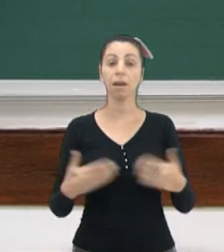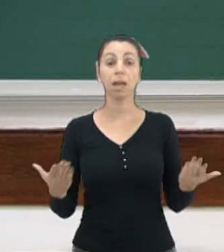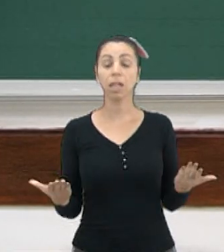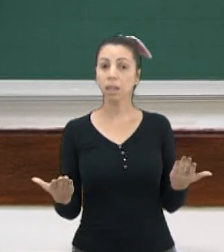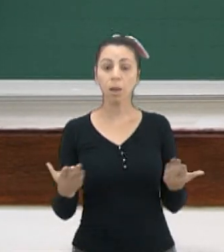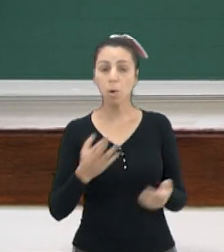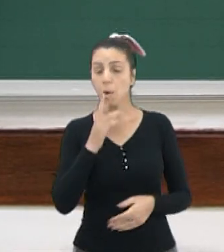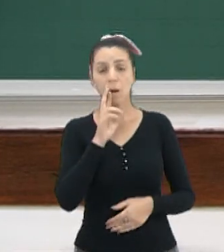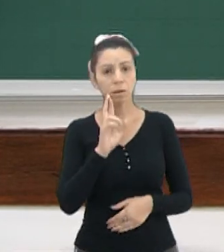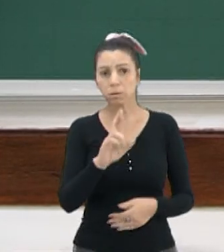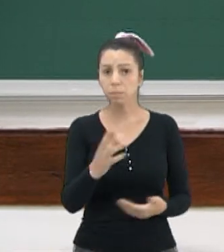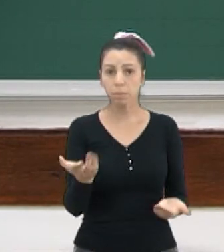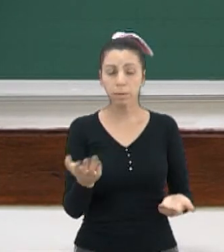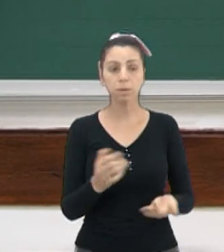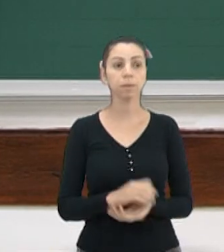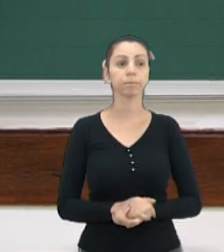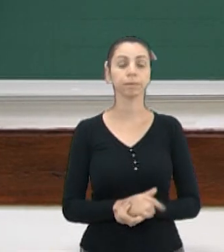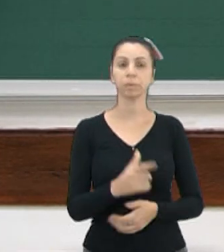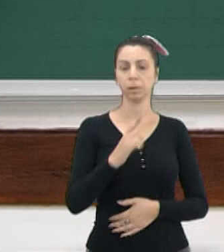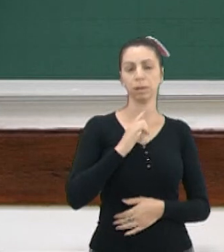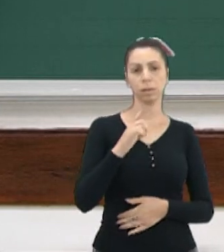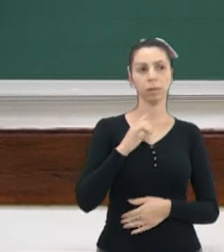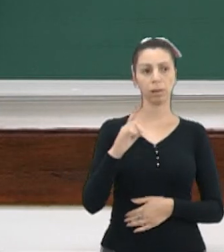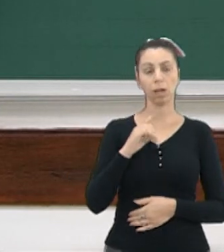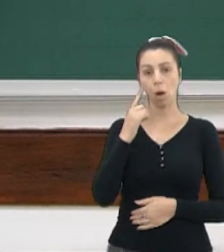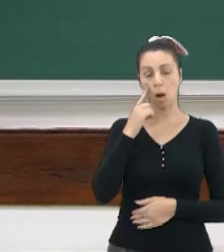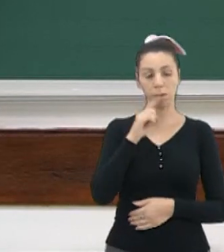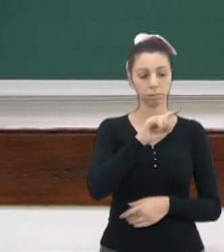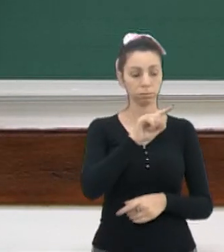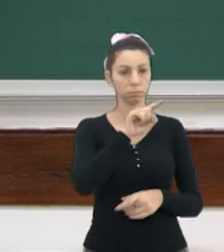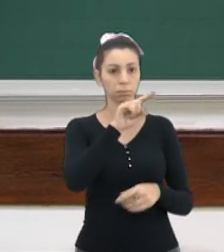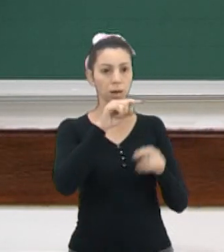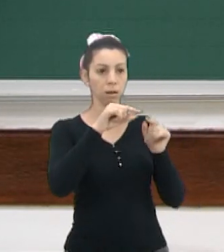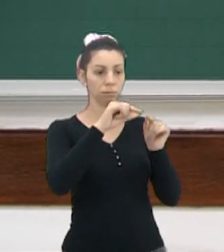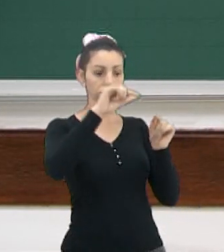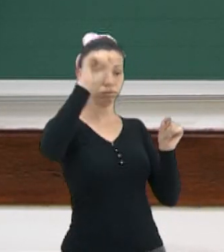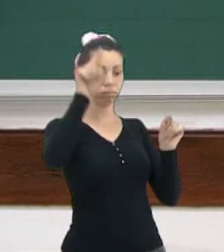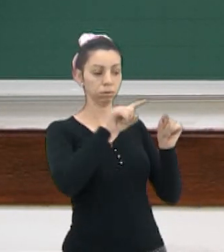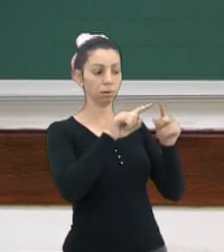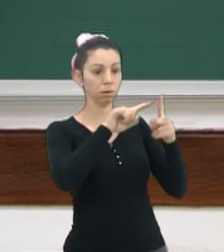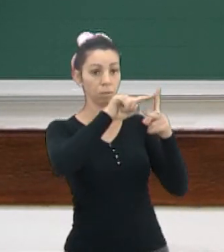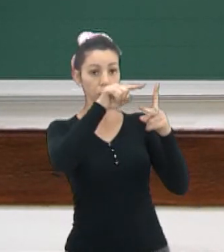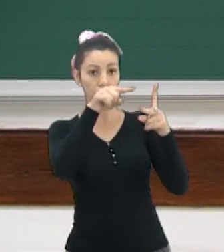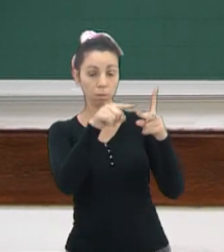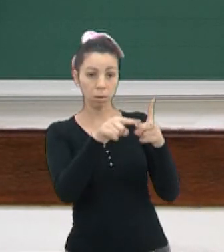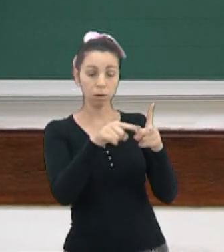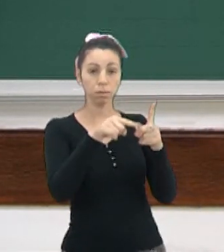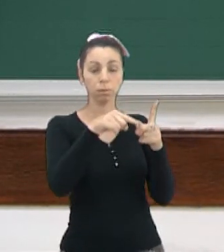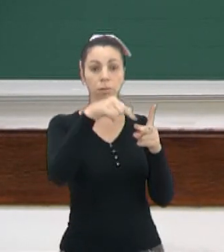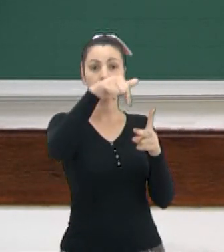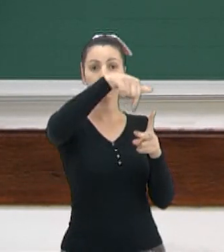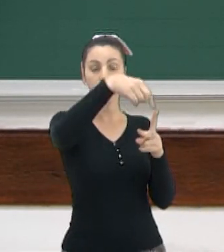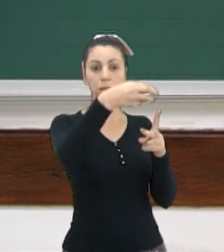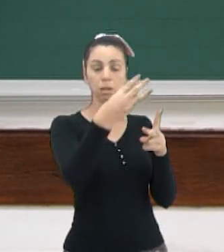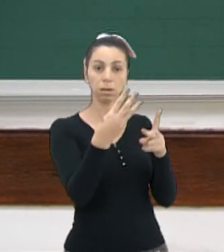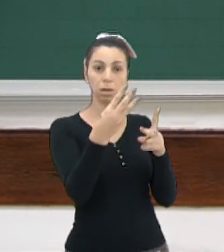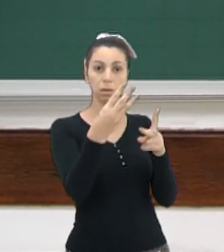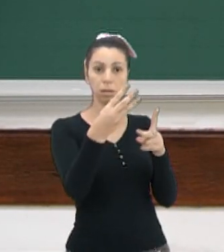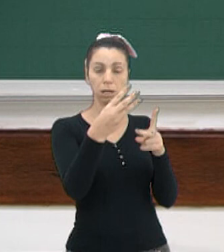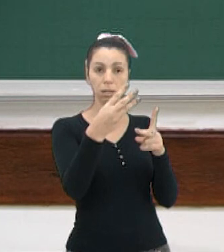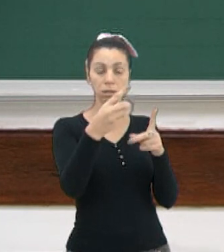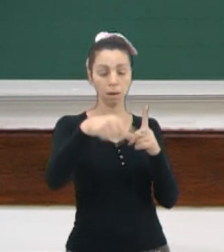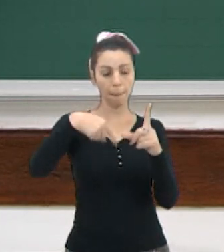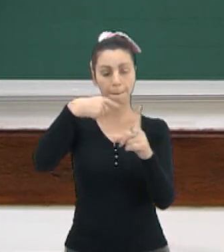qual que vai ser a resposta. Se eu já tenho um ângulo de 73 graus e mais um ângulo de 90, o que falta